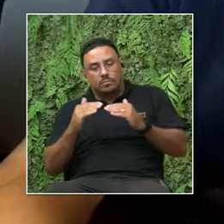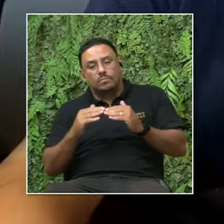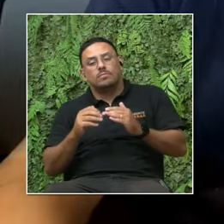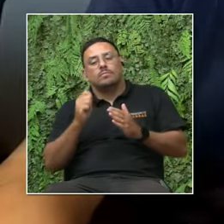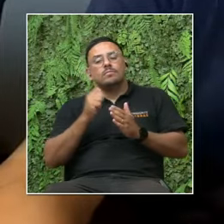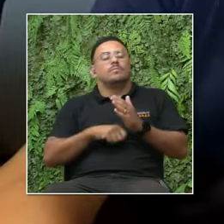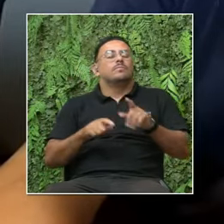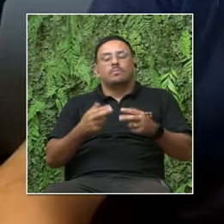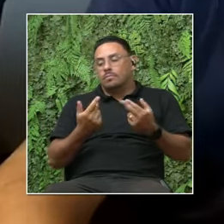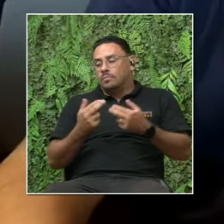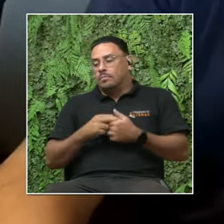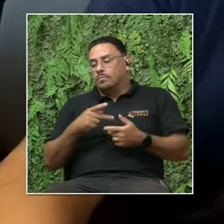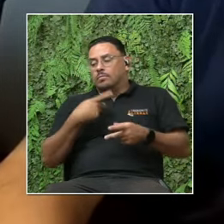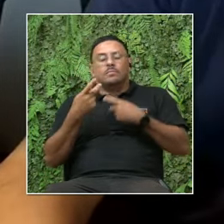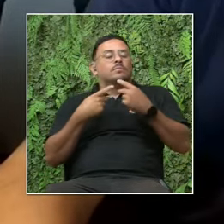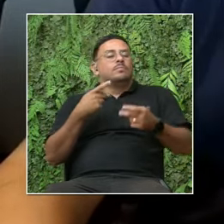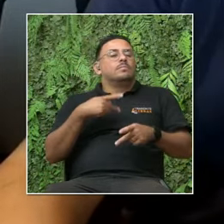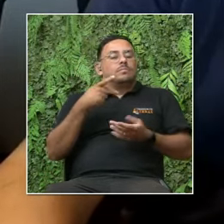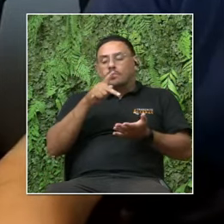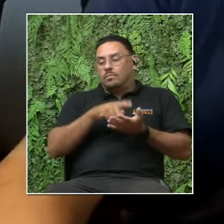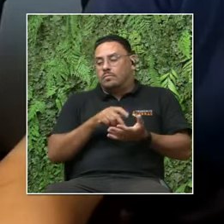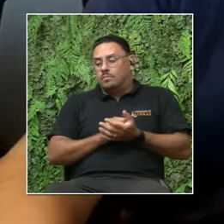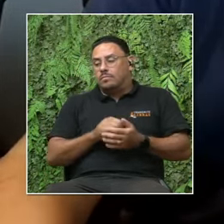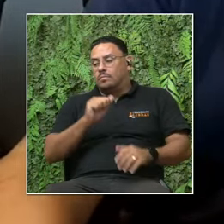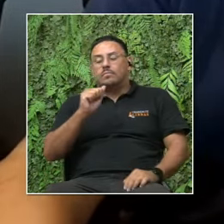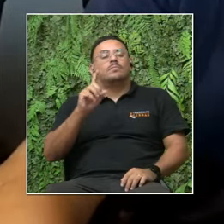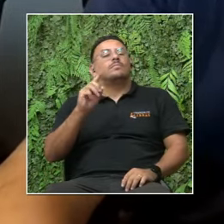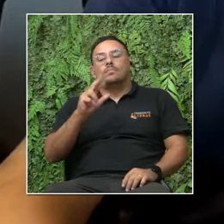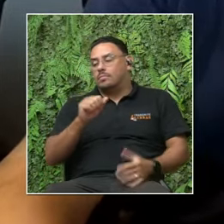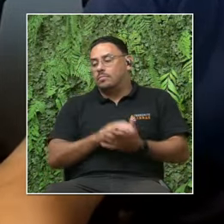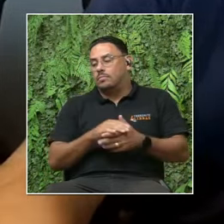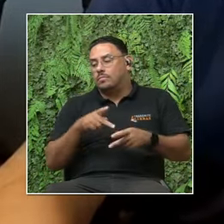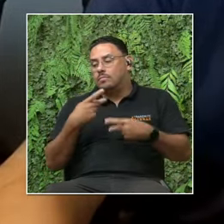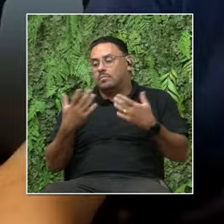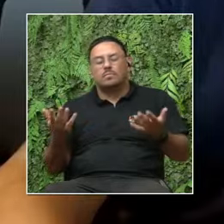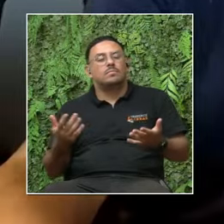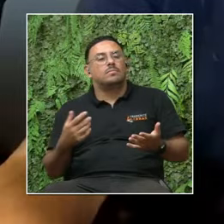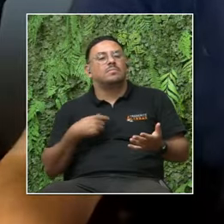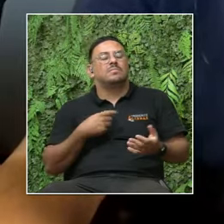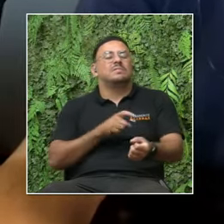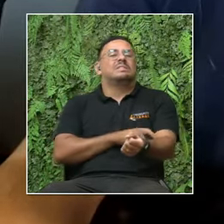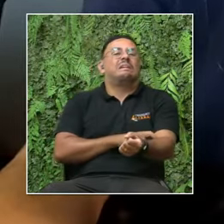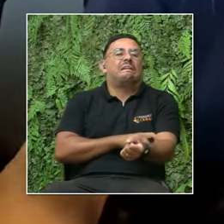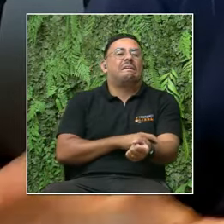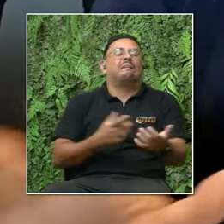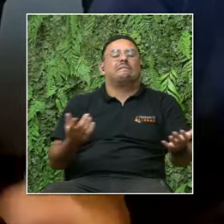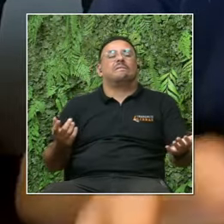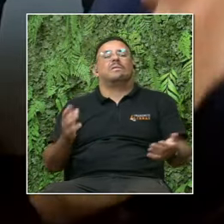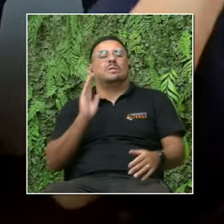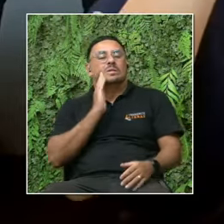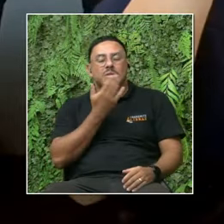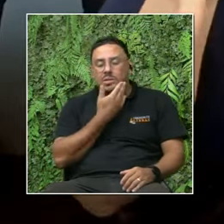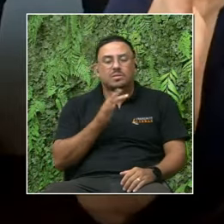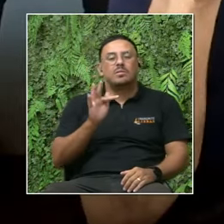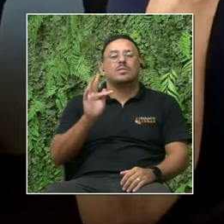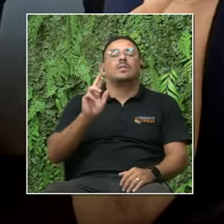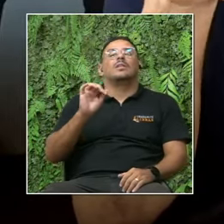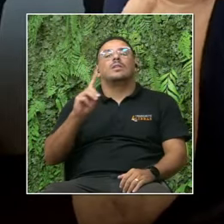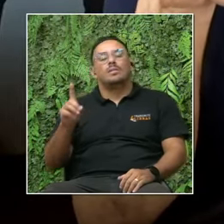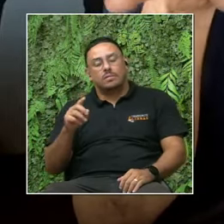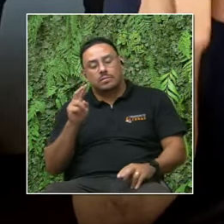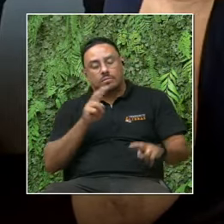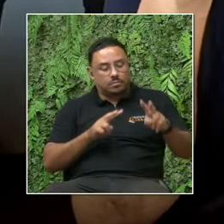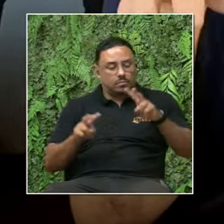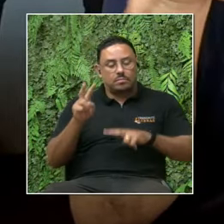exatamente eu eu vou vou eu tô com Adroaldo porque você fala assim ah ficamos com raiva do Fred Não nada disso estamos avaliando